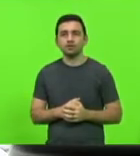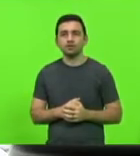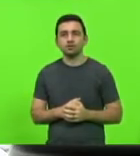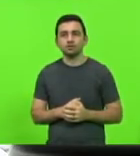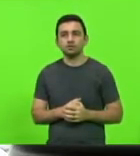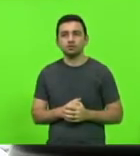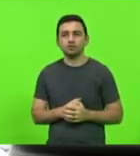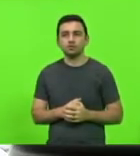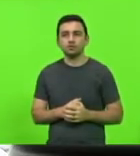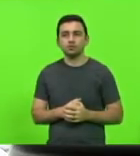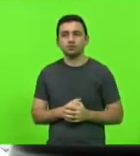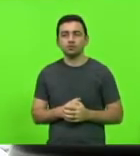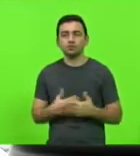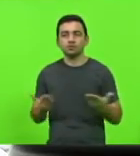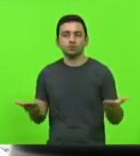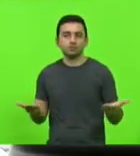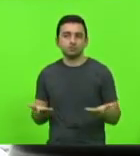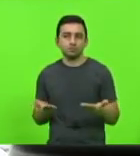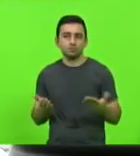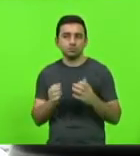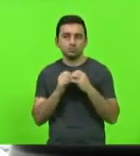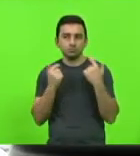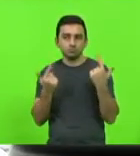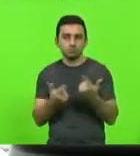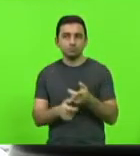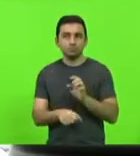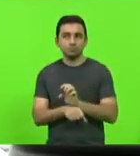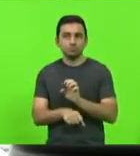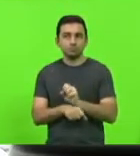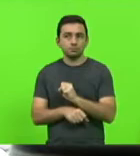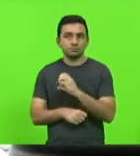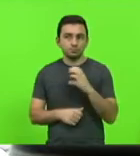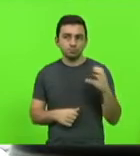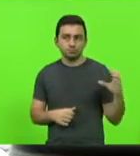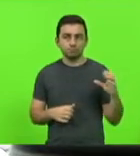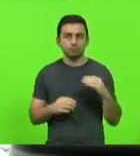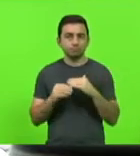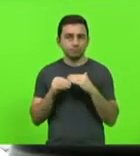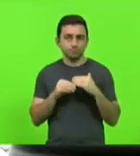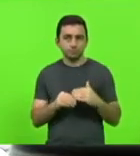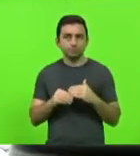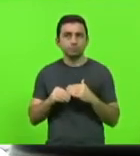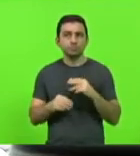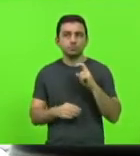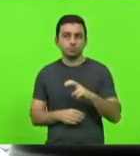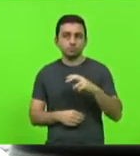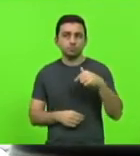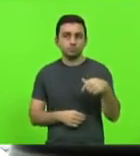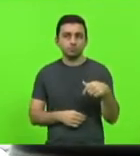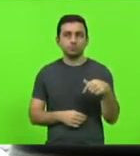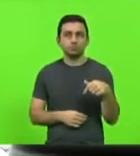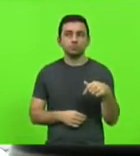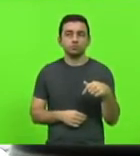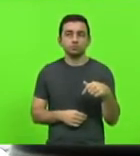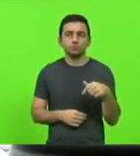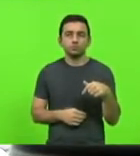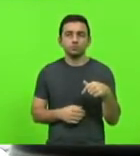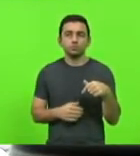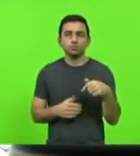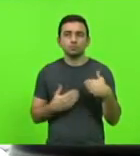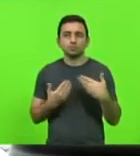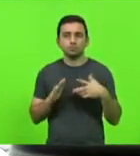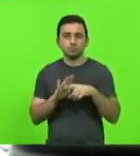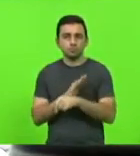A mesa da Assembleia Legislativa do Estado de Santa Catarina, em conformidade com o disposto número 57,